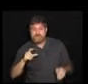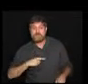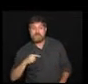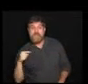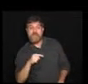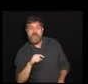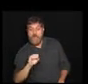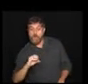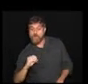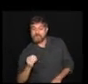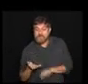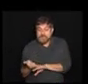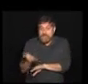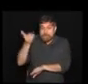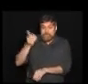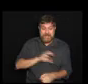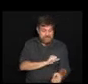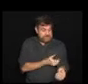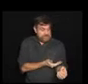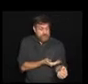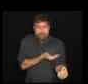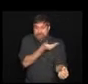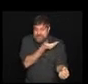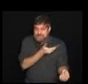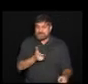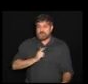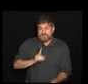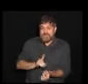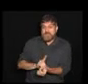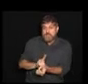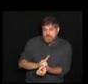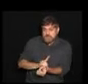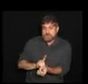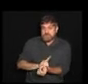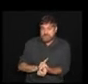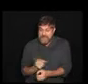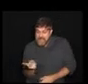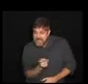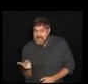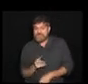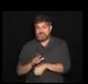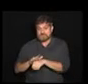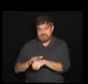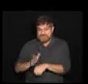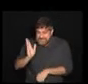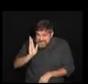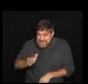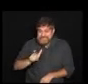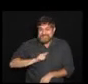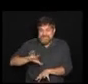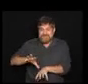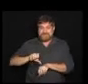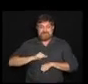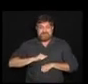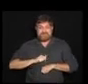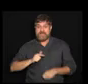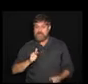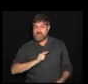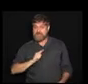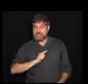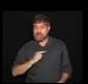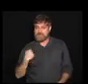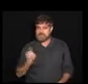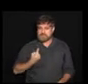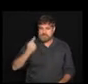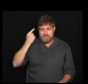80 ou têm hipertensão, ou diabetes, ou hipertensão e diabetes. Então, quando nós estamos